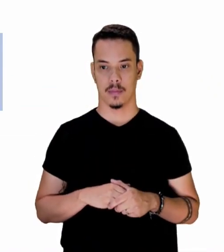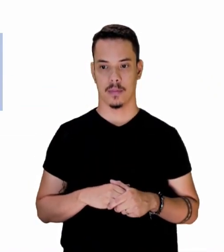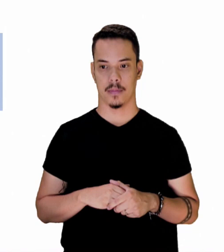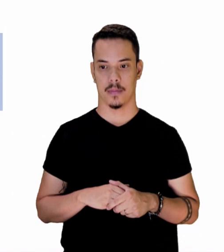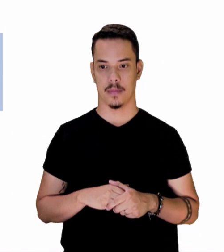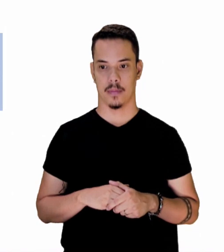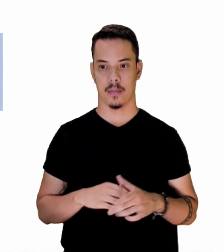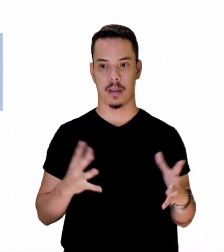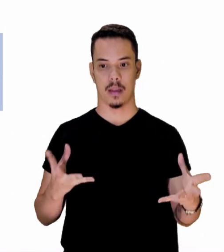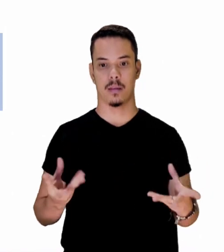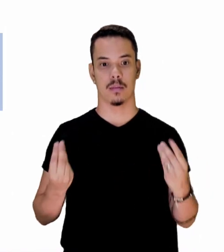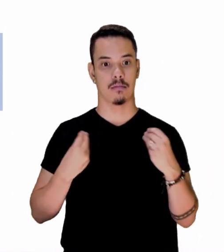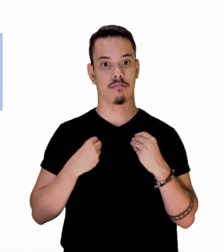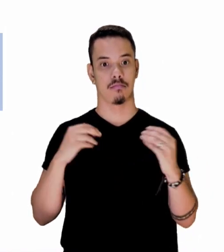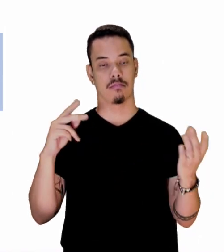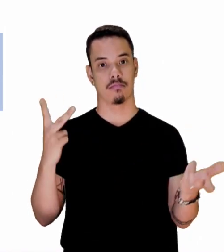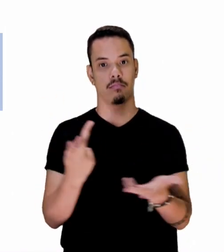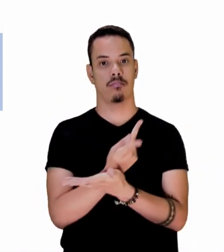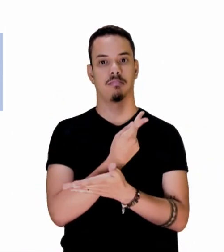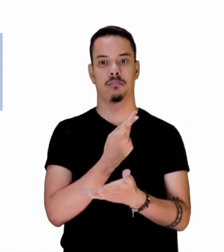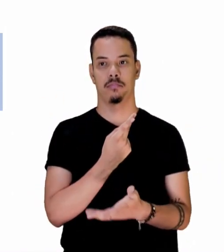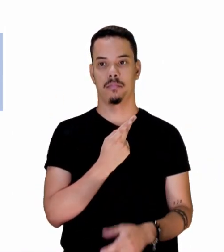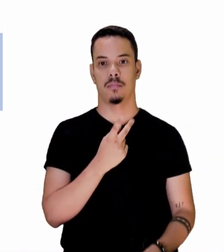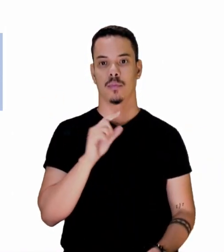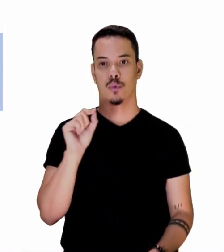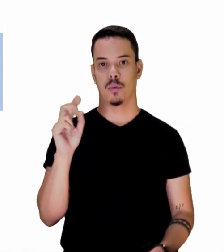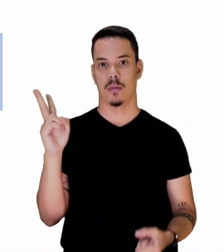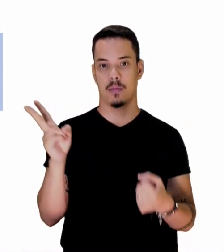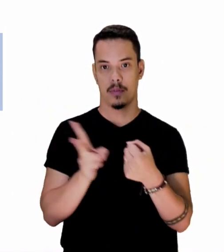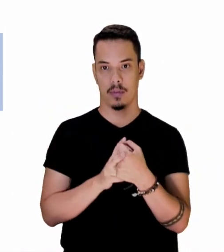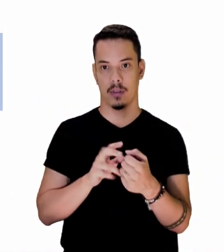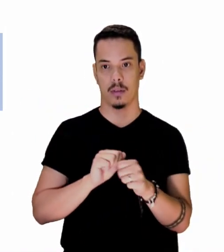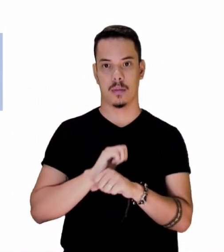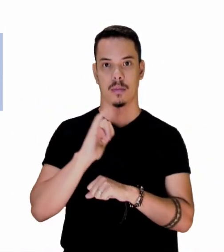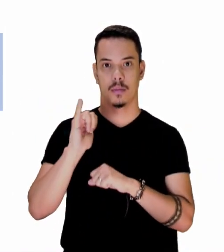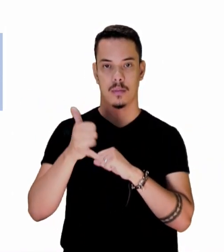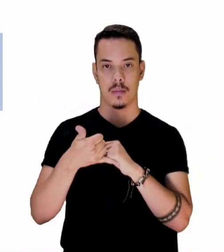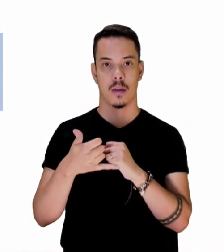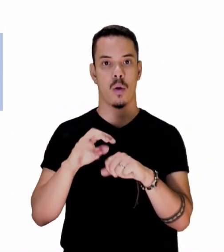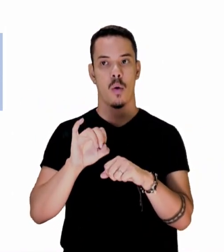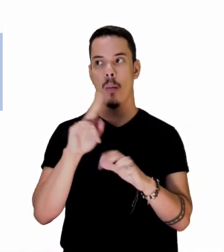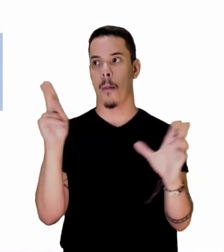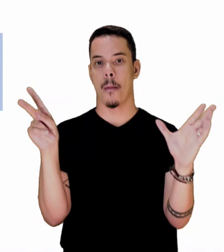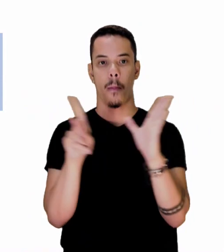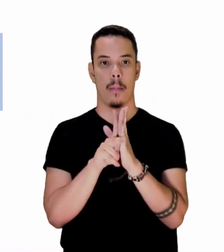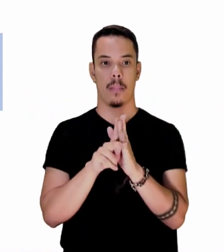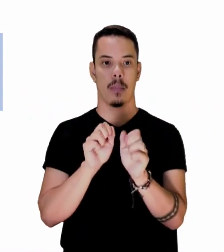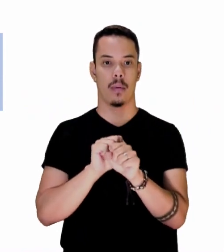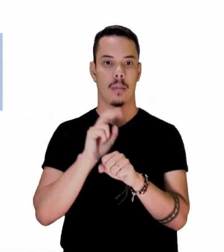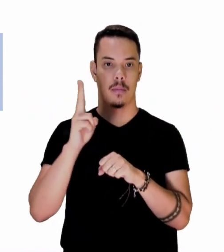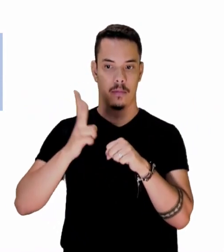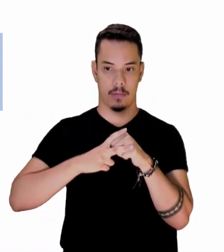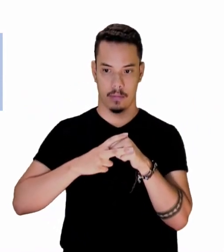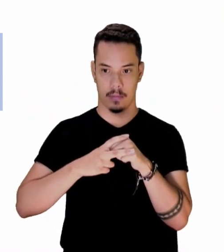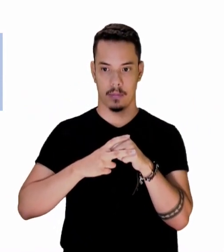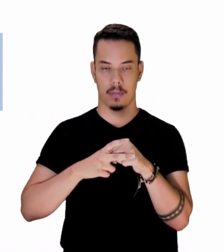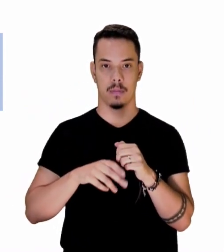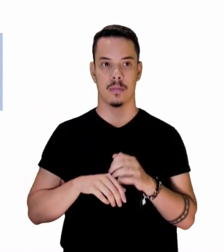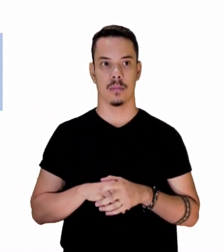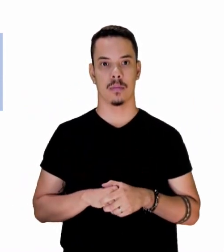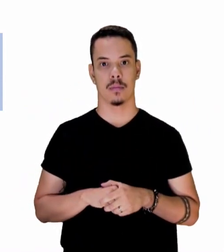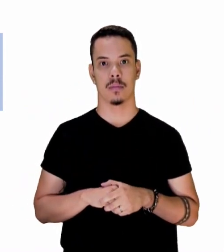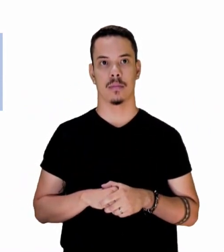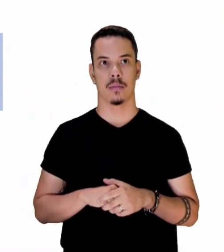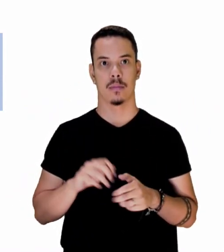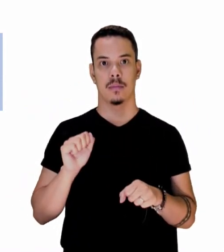a ideia de circunstância a quem? Ao verbo, ao adjetivo ou ao próprio advérbio. O advérbio, né? Ele